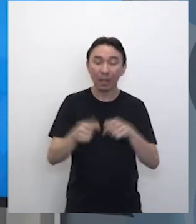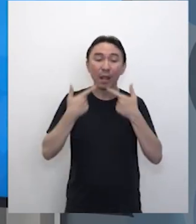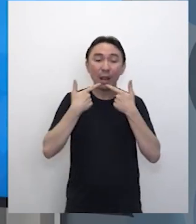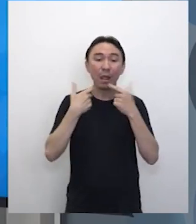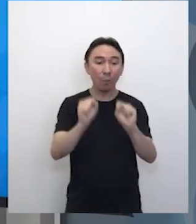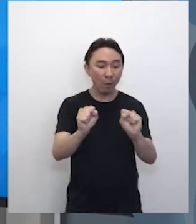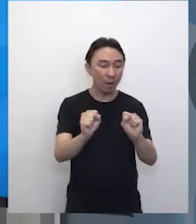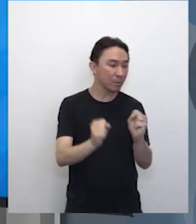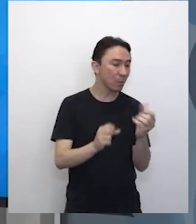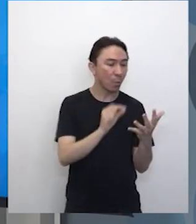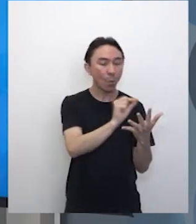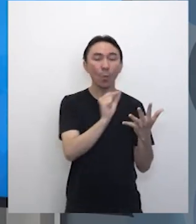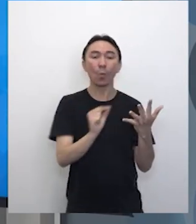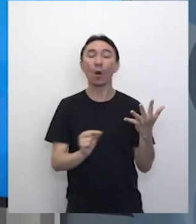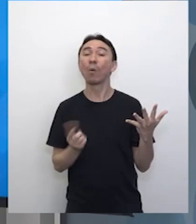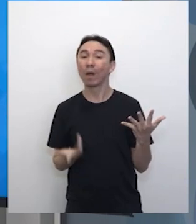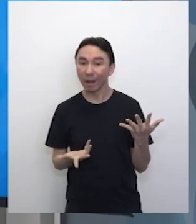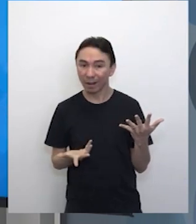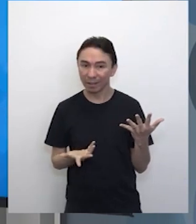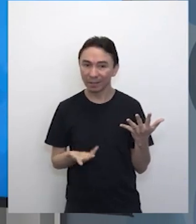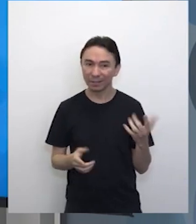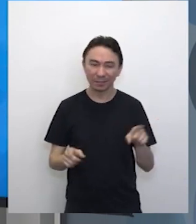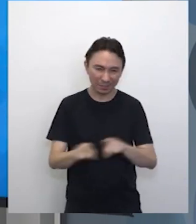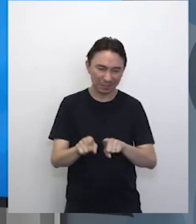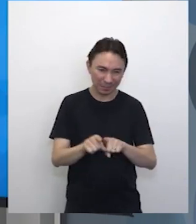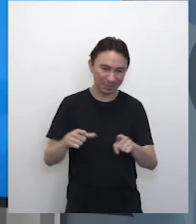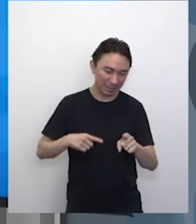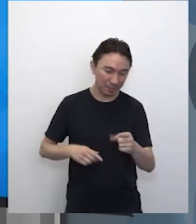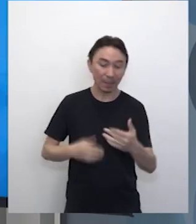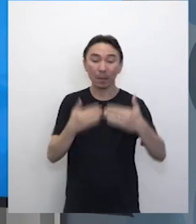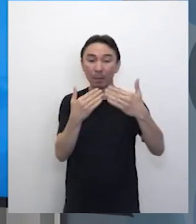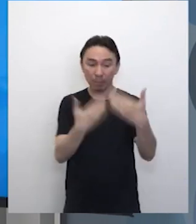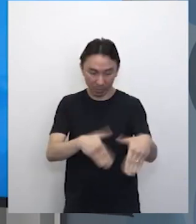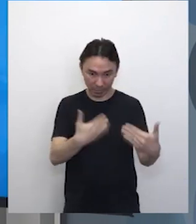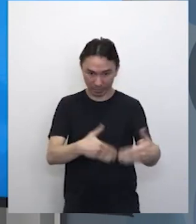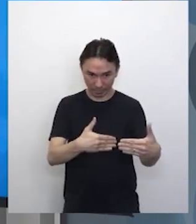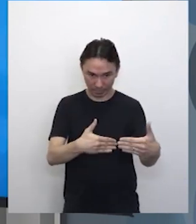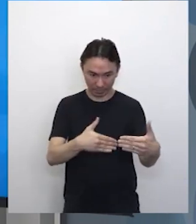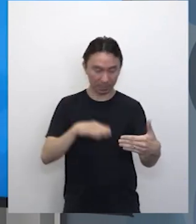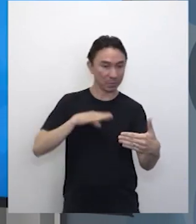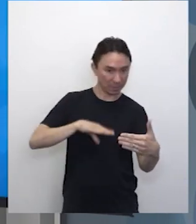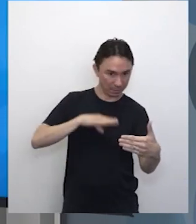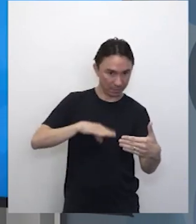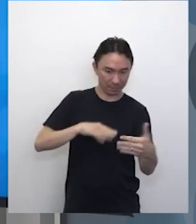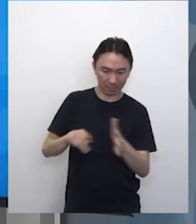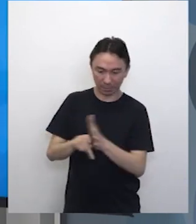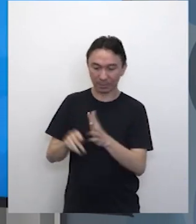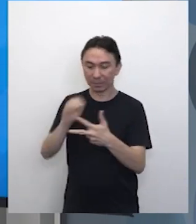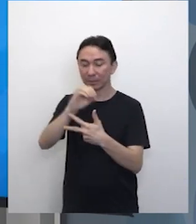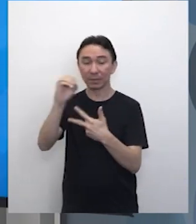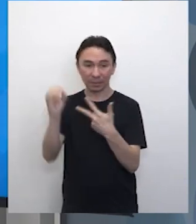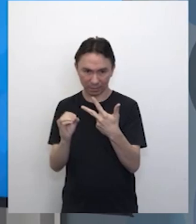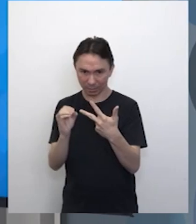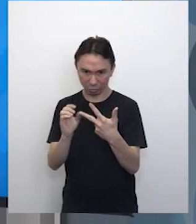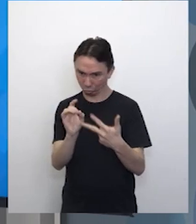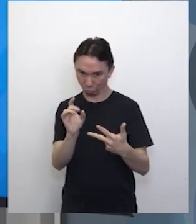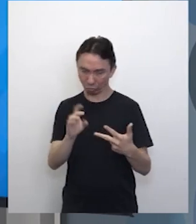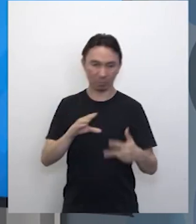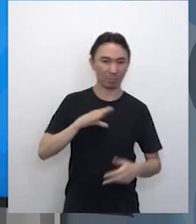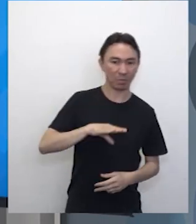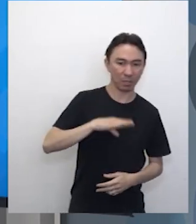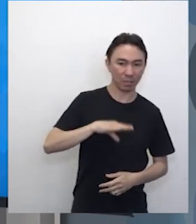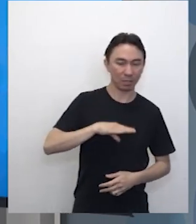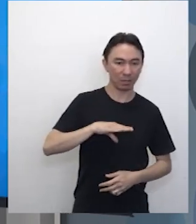é importante notar que uma prova de língua portuguesa do Enem não é só uma prova de língua portuguesa, preste